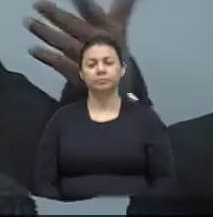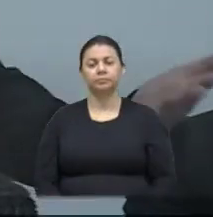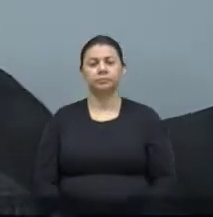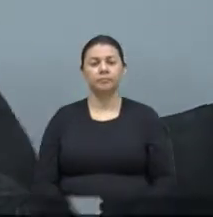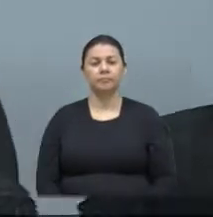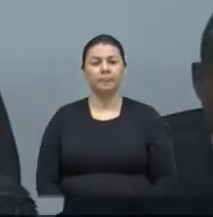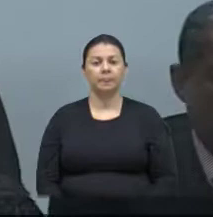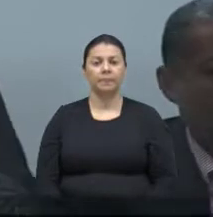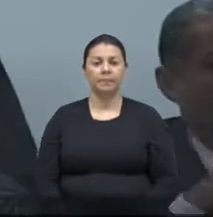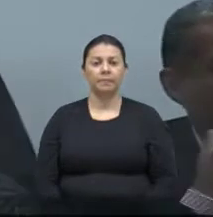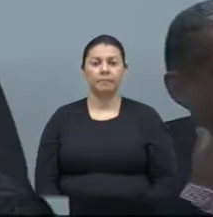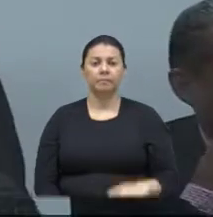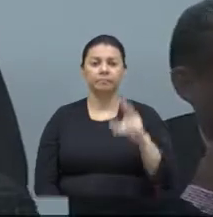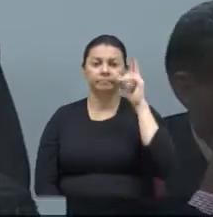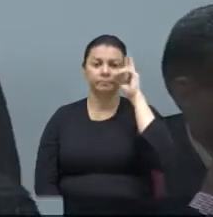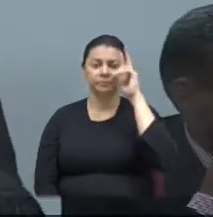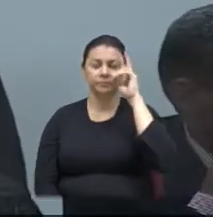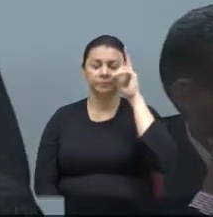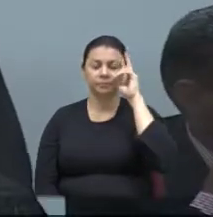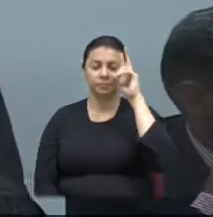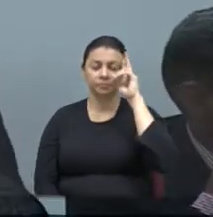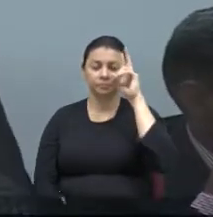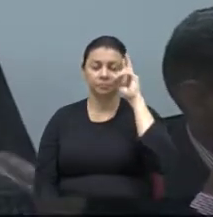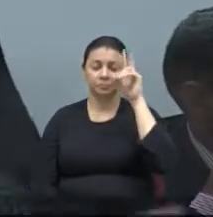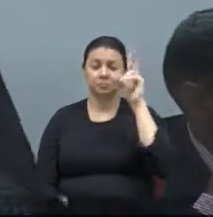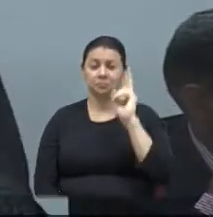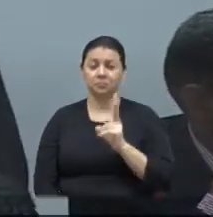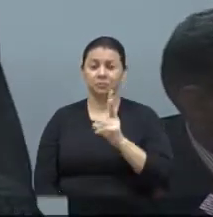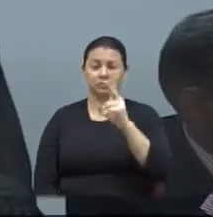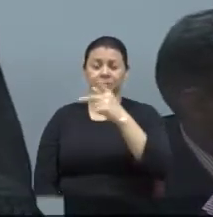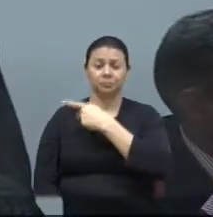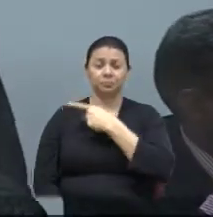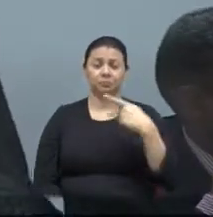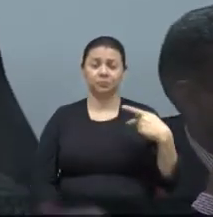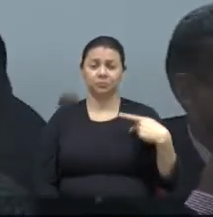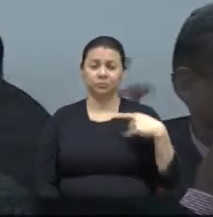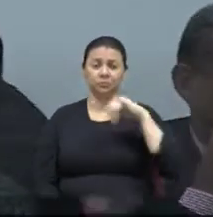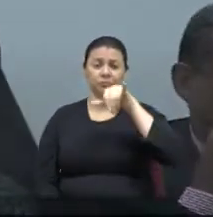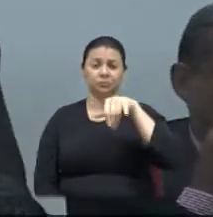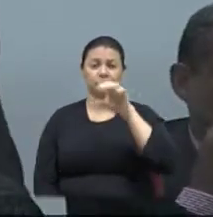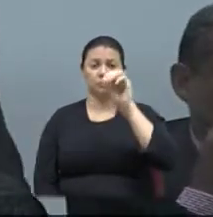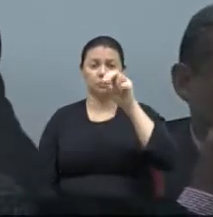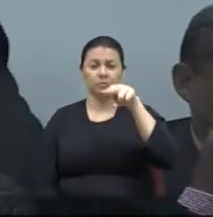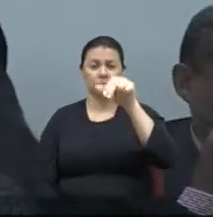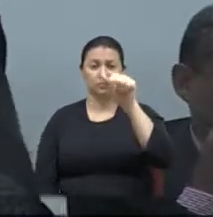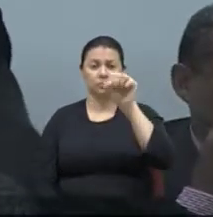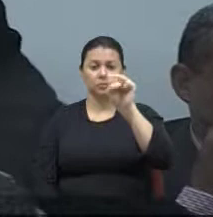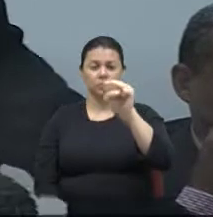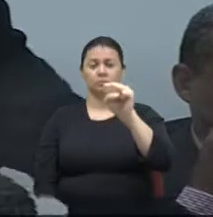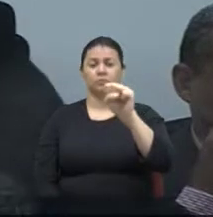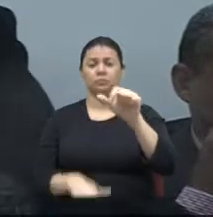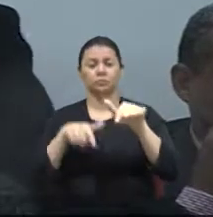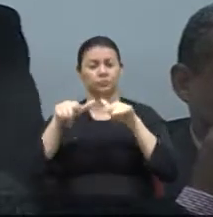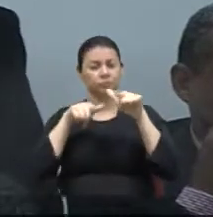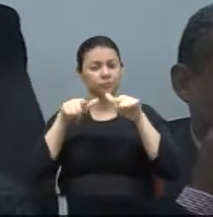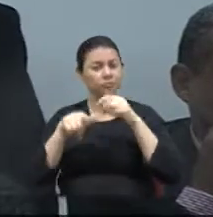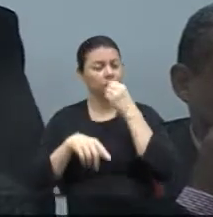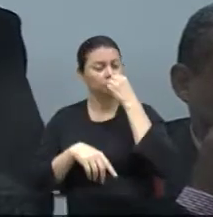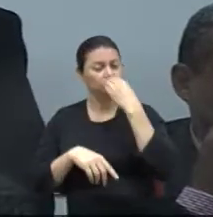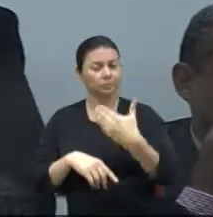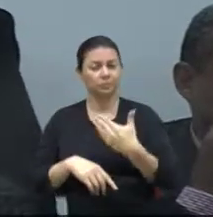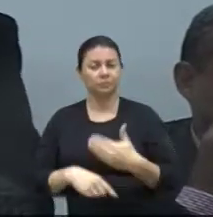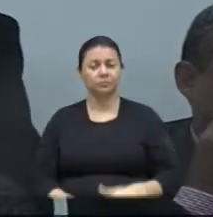lembrando a empresa não falamos bem porque sabemos que é uma pessoa do bem a todos vocês que têm um cerrado nem ali junto